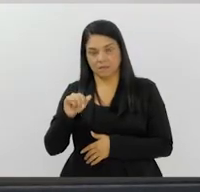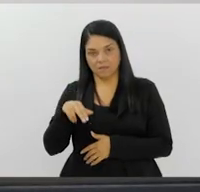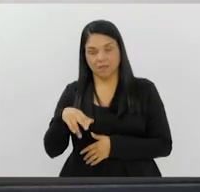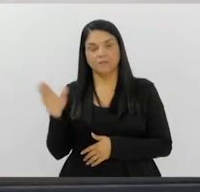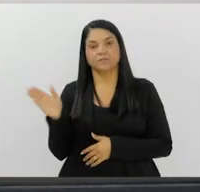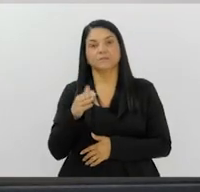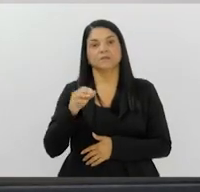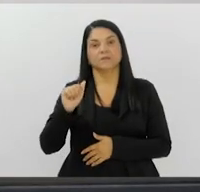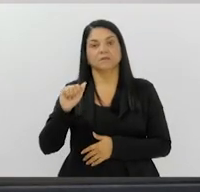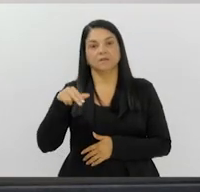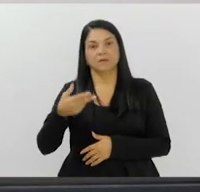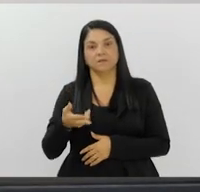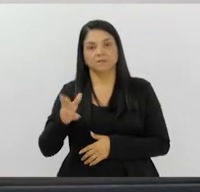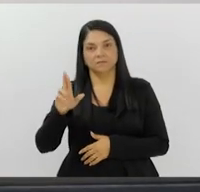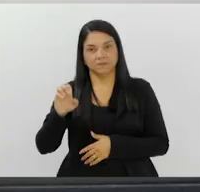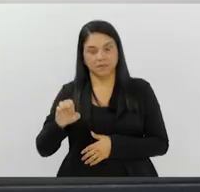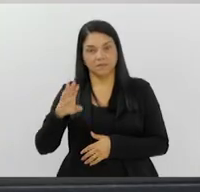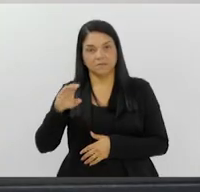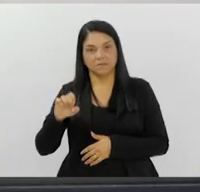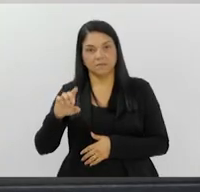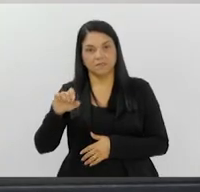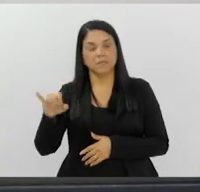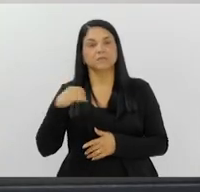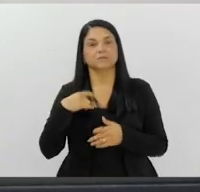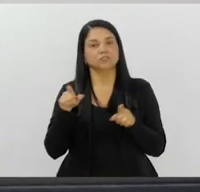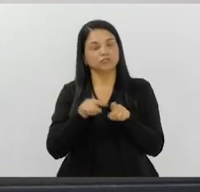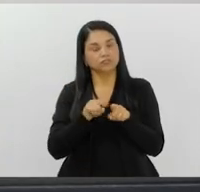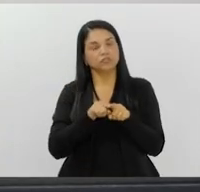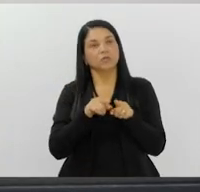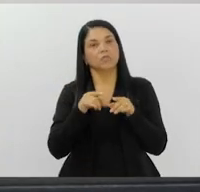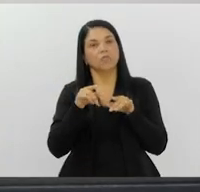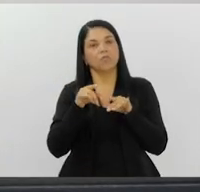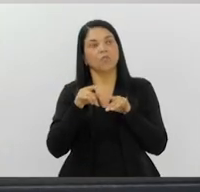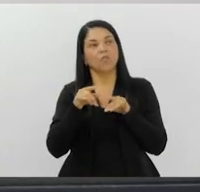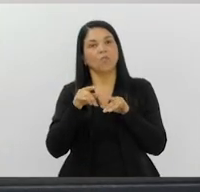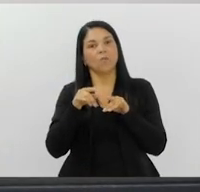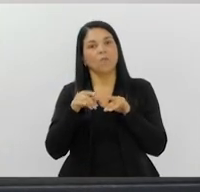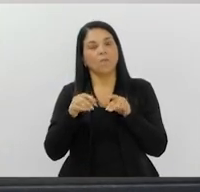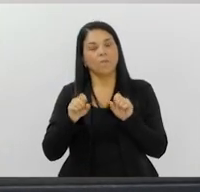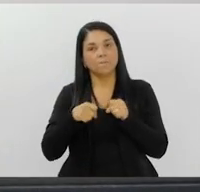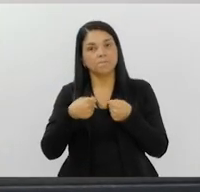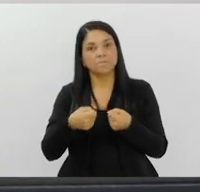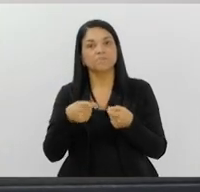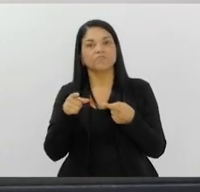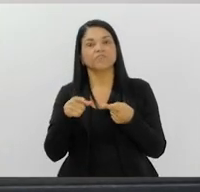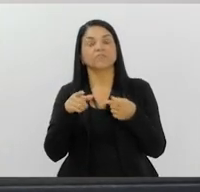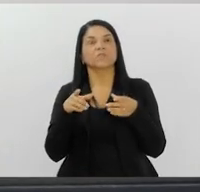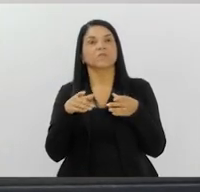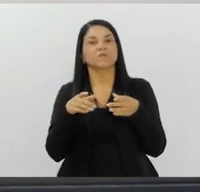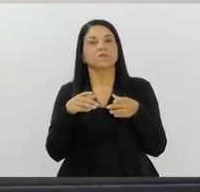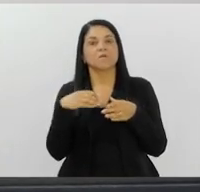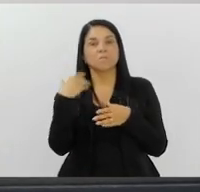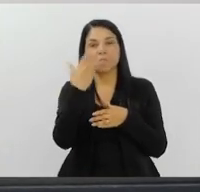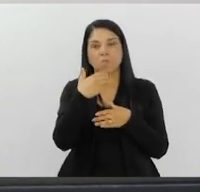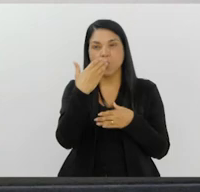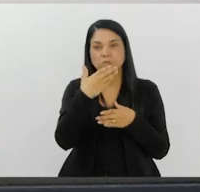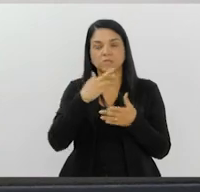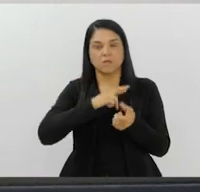torcidas que tinham abolido o os hinos e os cânticos racistas